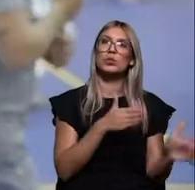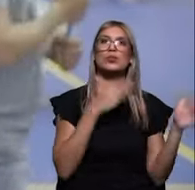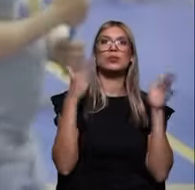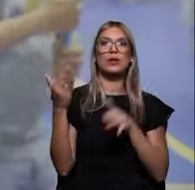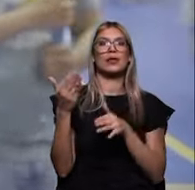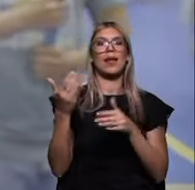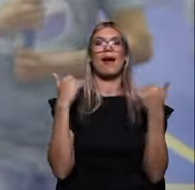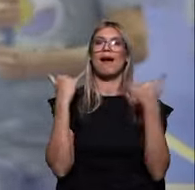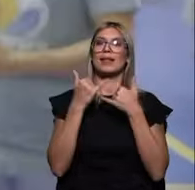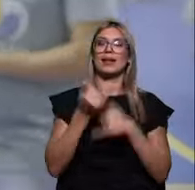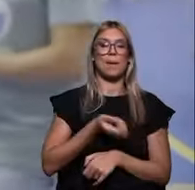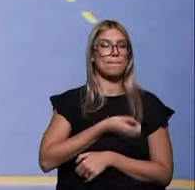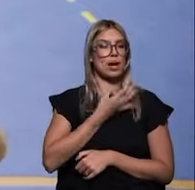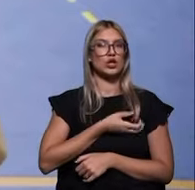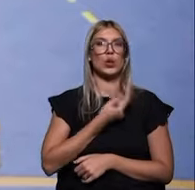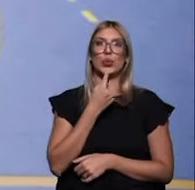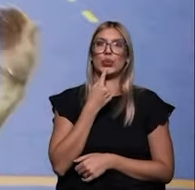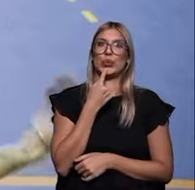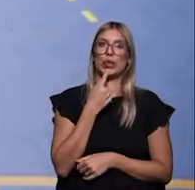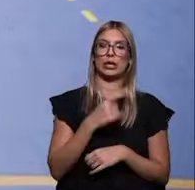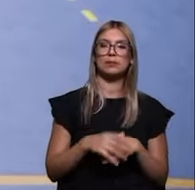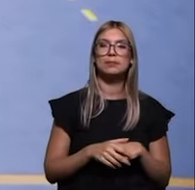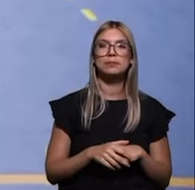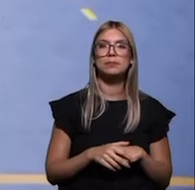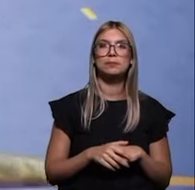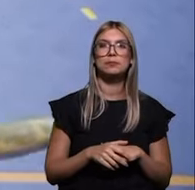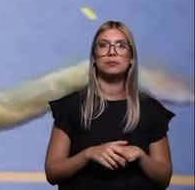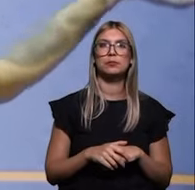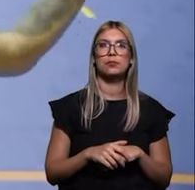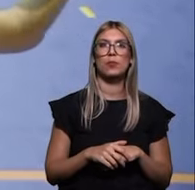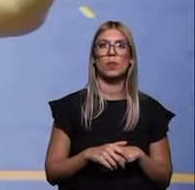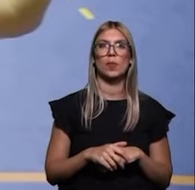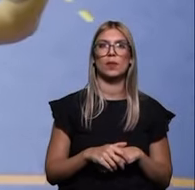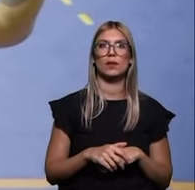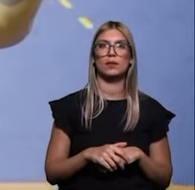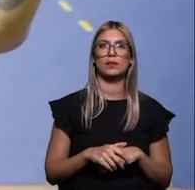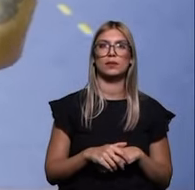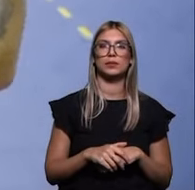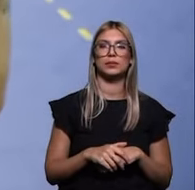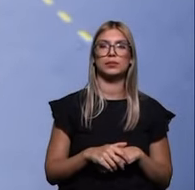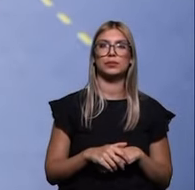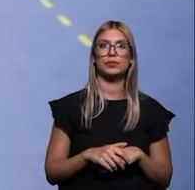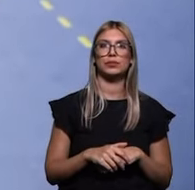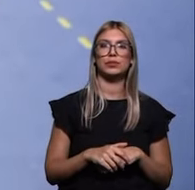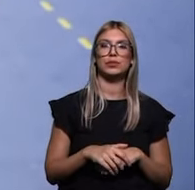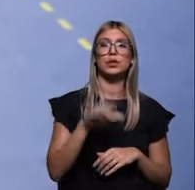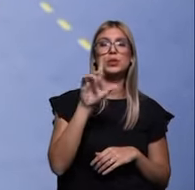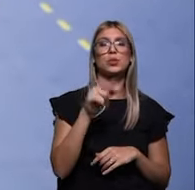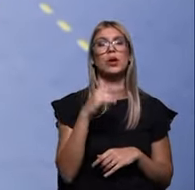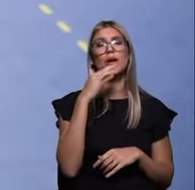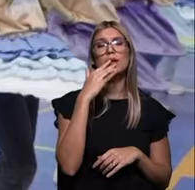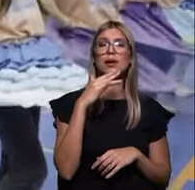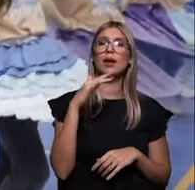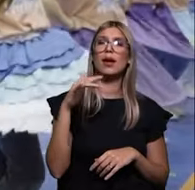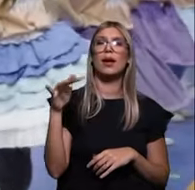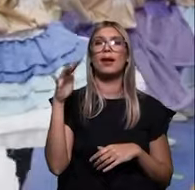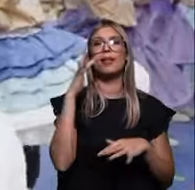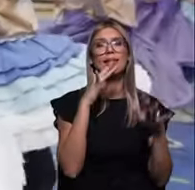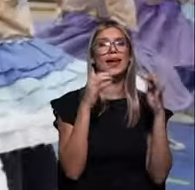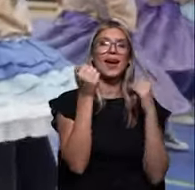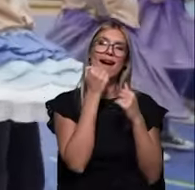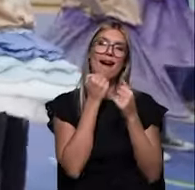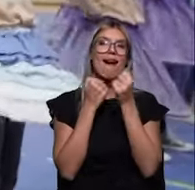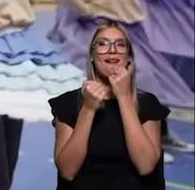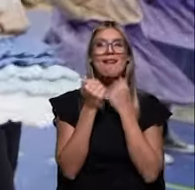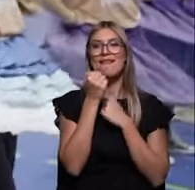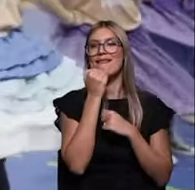aquilo que estamos a fazer. Bate o salto das chinelas, Lisboa canta nas sonoras gargalhadas,